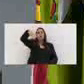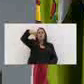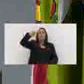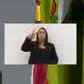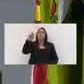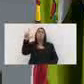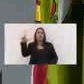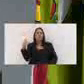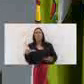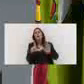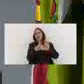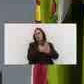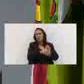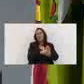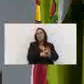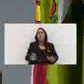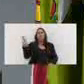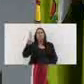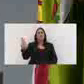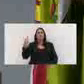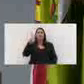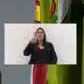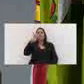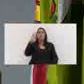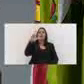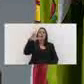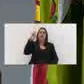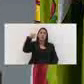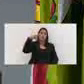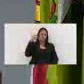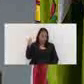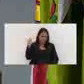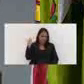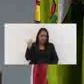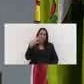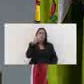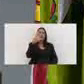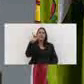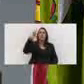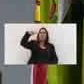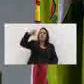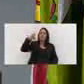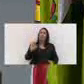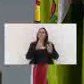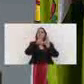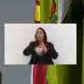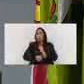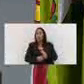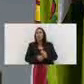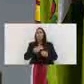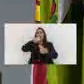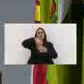uso de violência ou ameaça grave da vítima por parte do criminoso. O crime de roubo está fundamentado no artigo